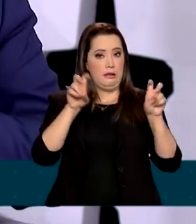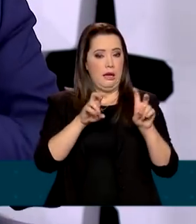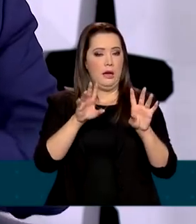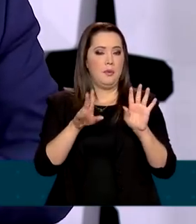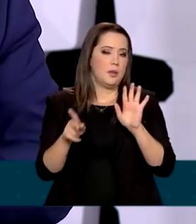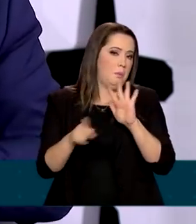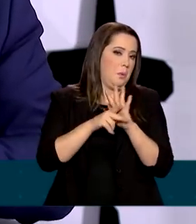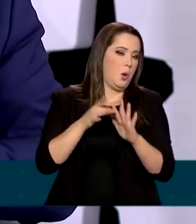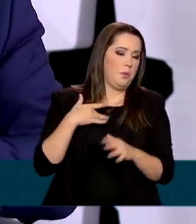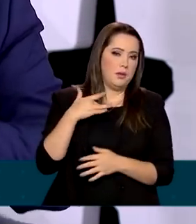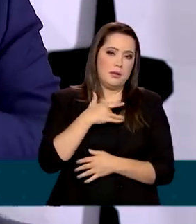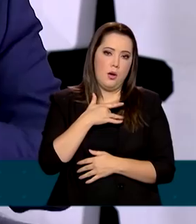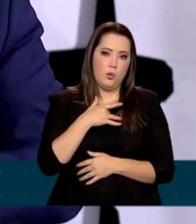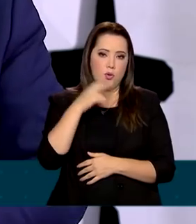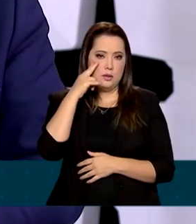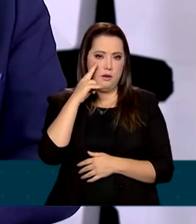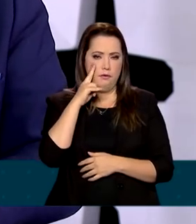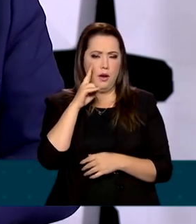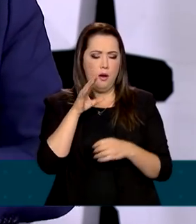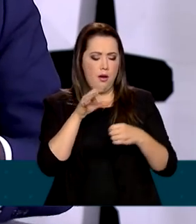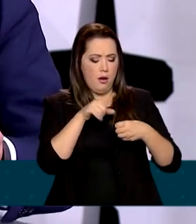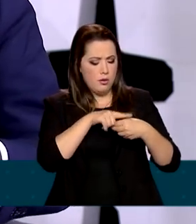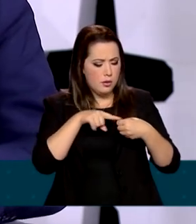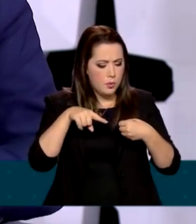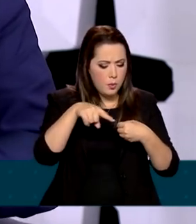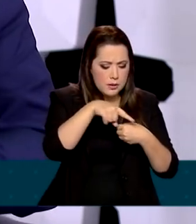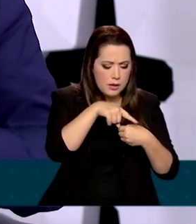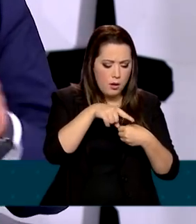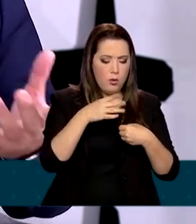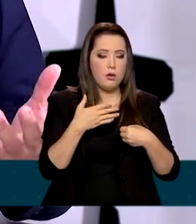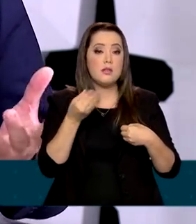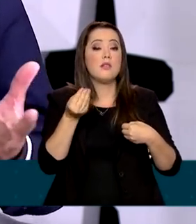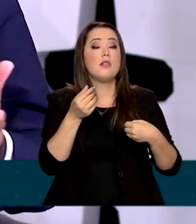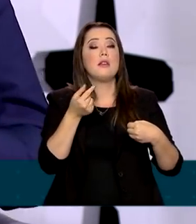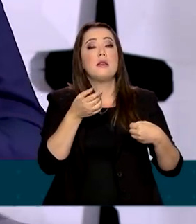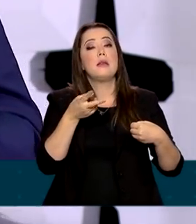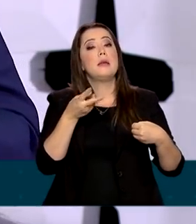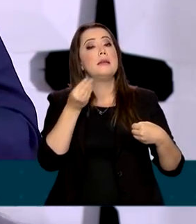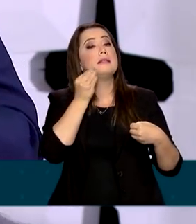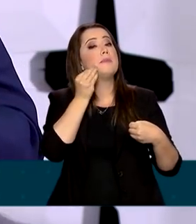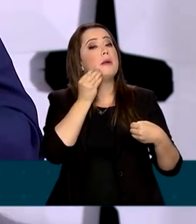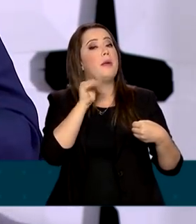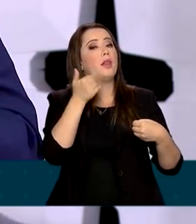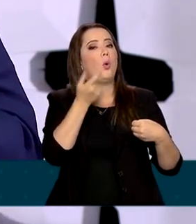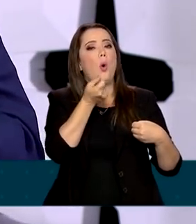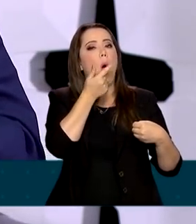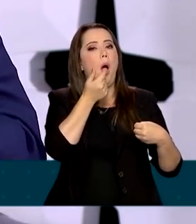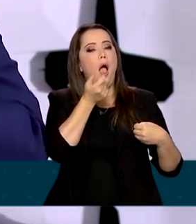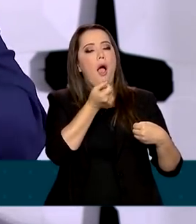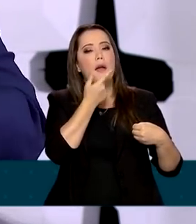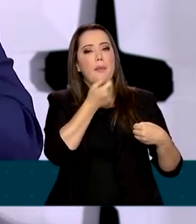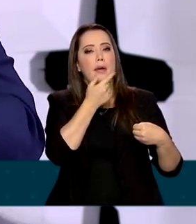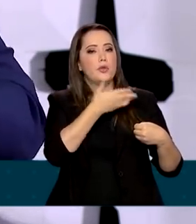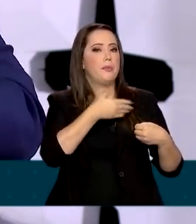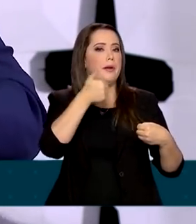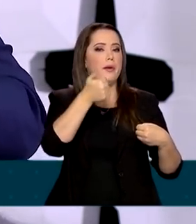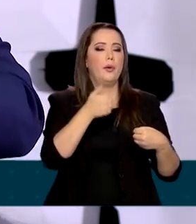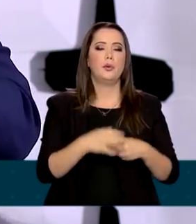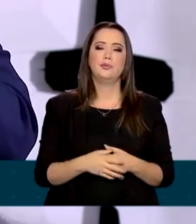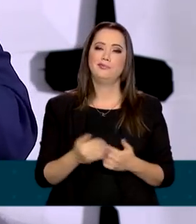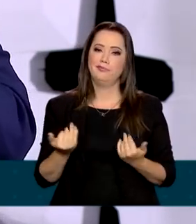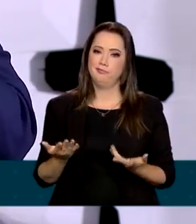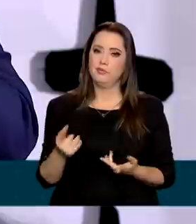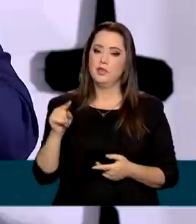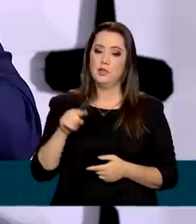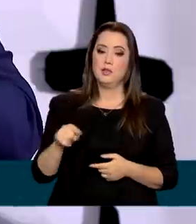Então, quando você analisa uma célula, você analisa os remédios, por exemplo, nós testamos 2 mil medicamentos usando inteligência artificial, e se